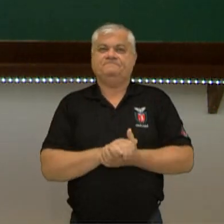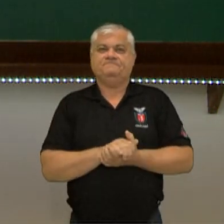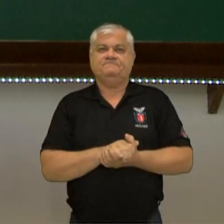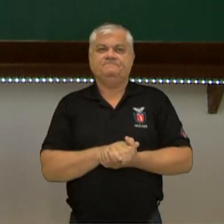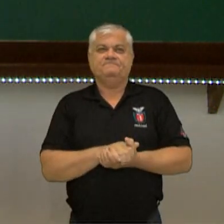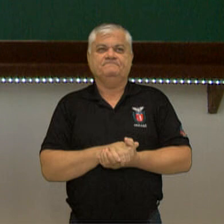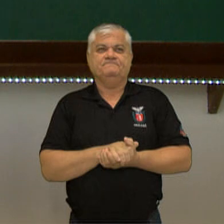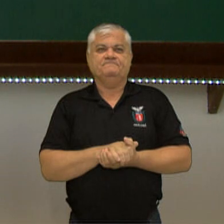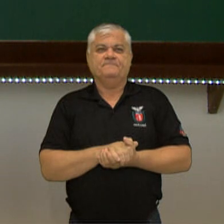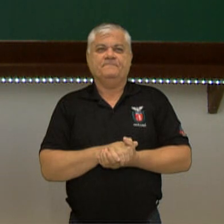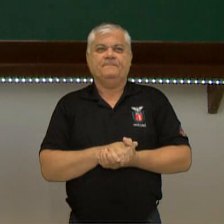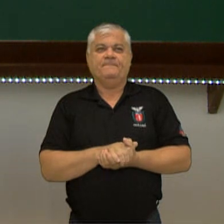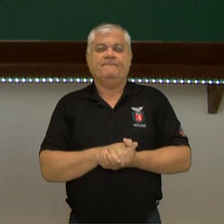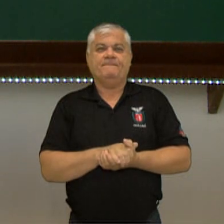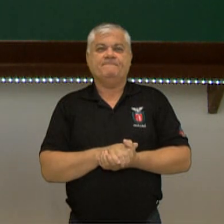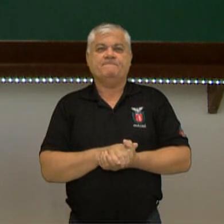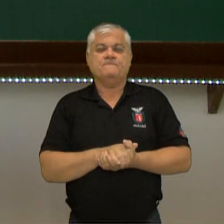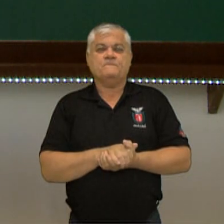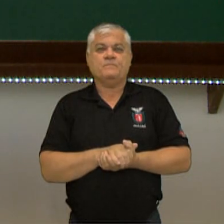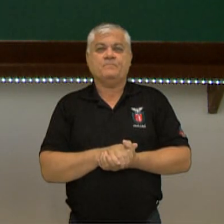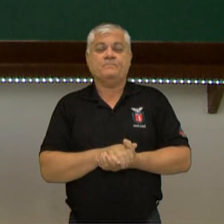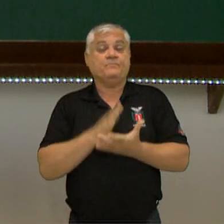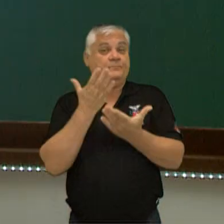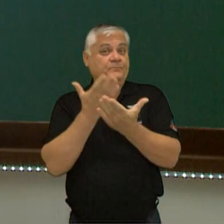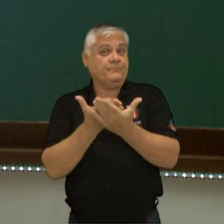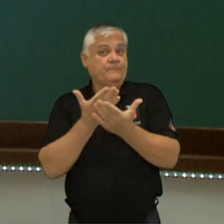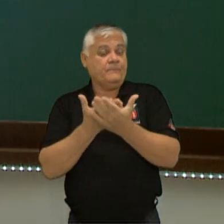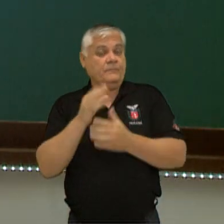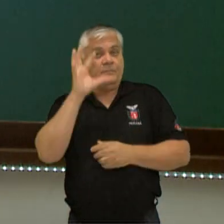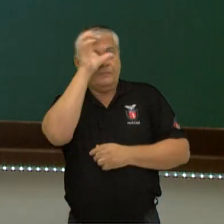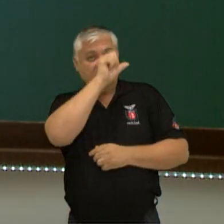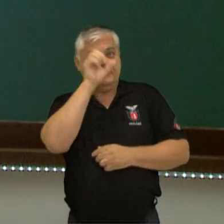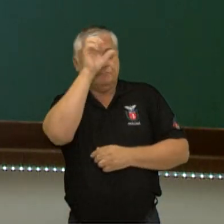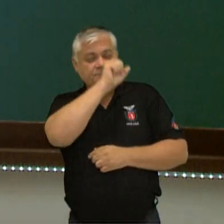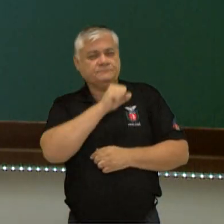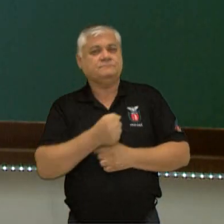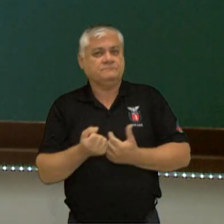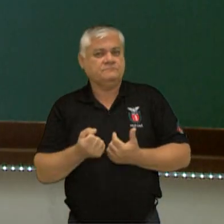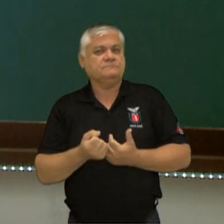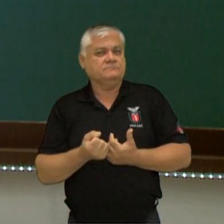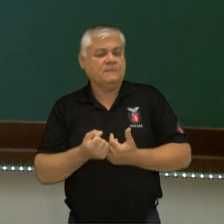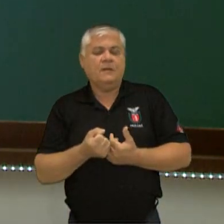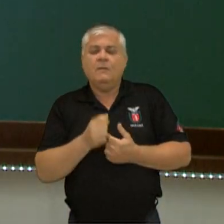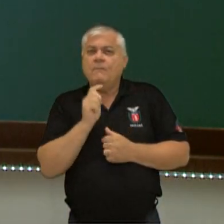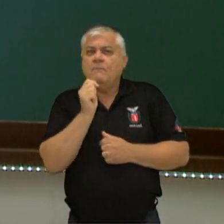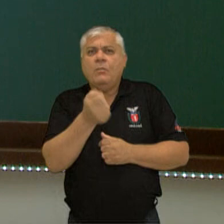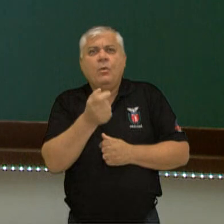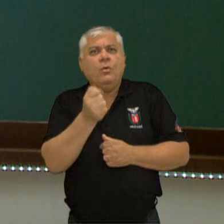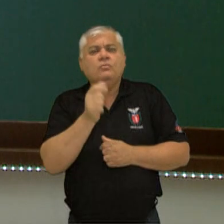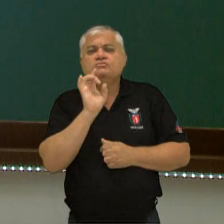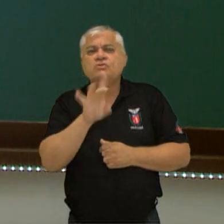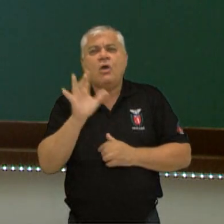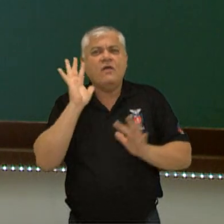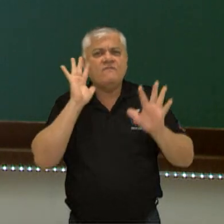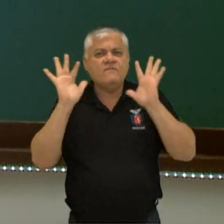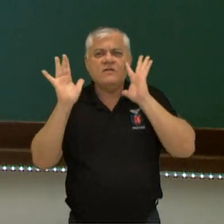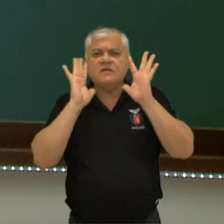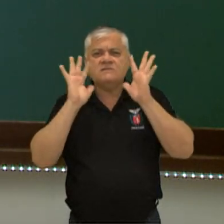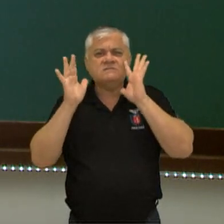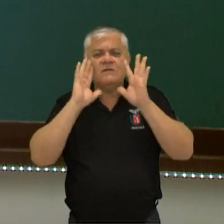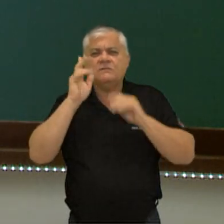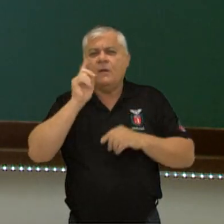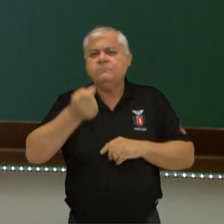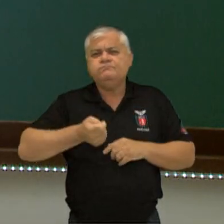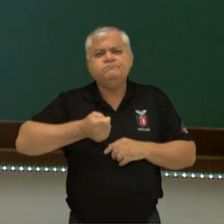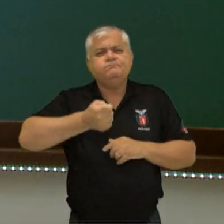escola. Bom, nesta aula nós aprendemos um pouco, foi só que uma reflexão, só joguei a